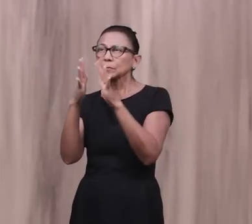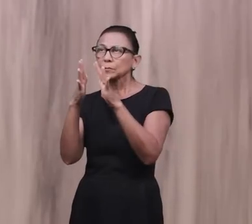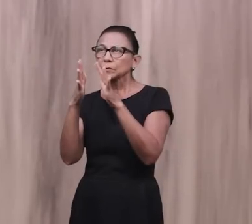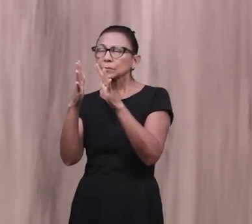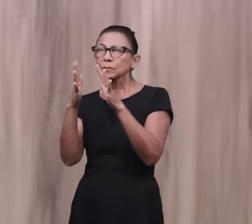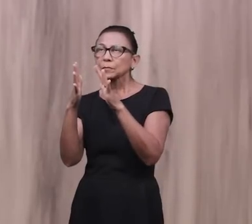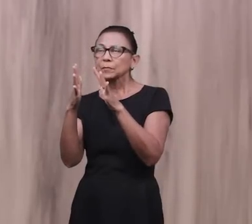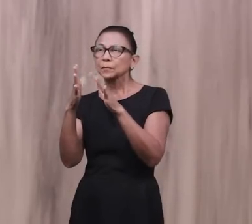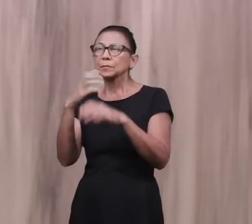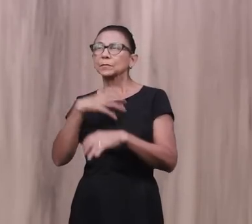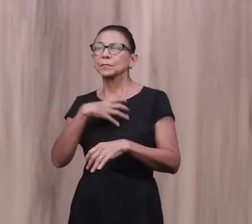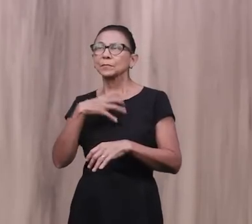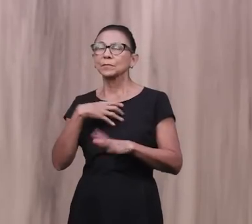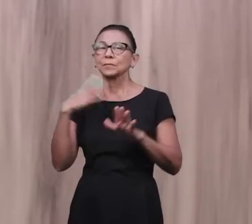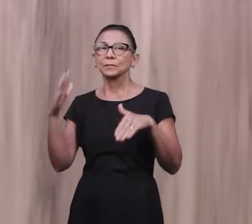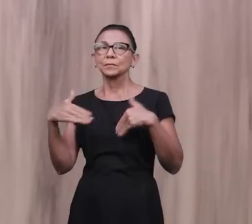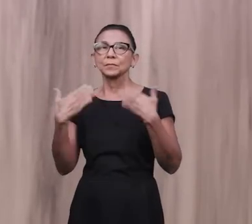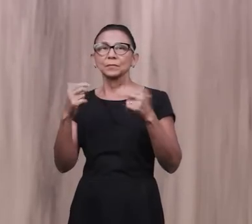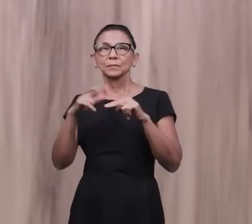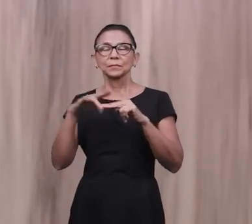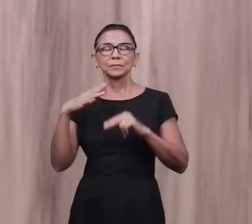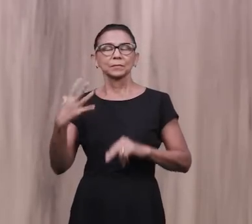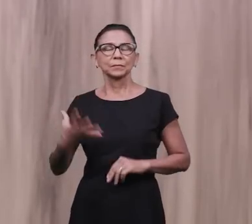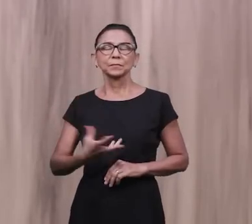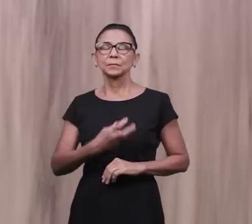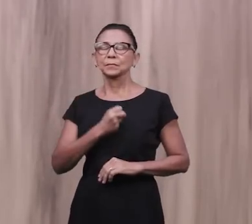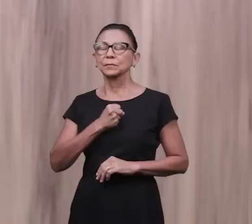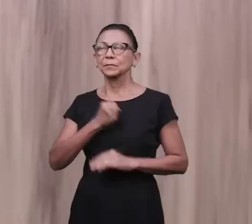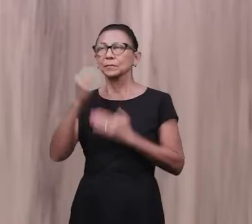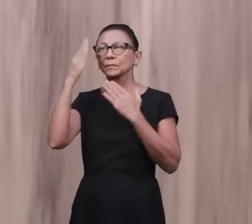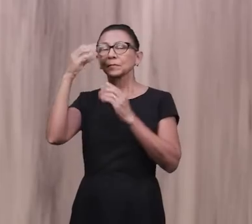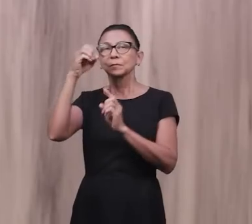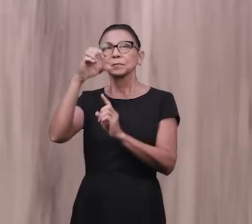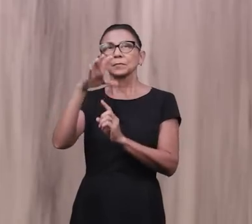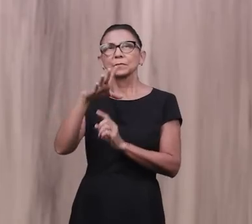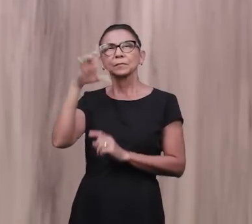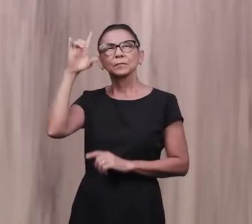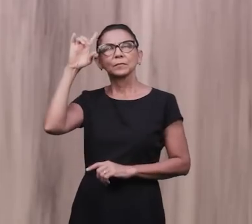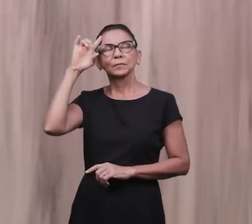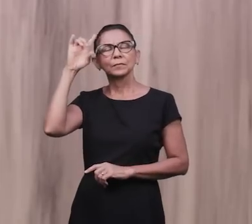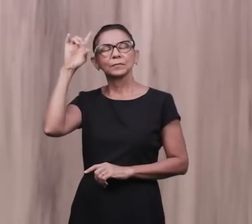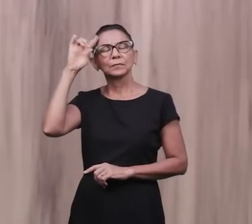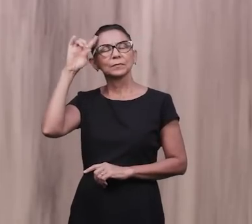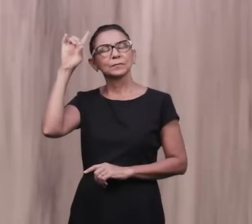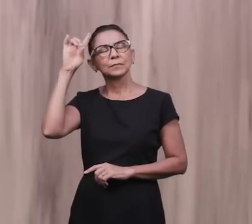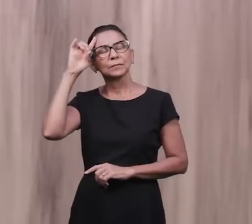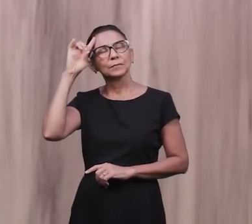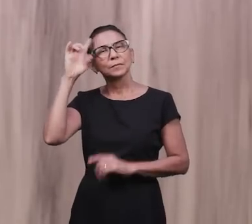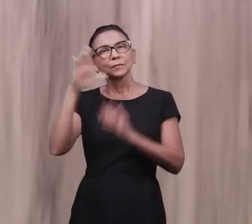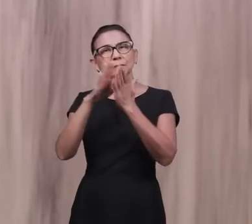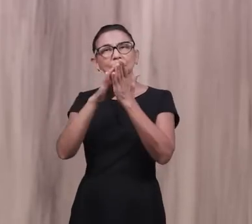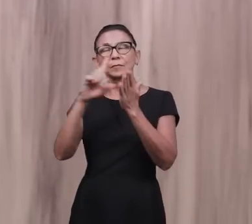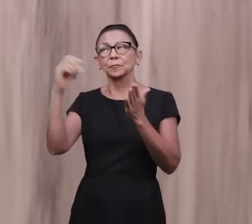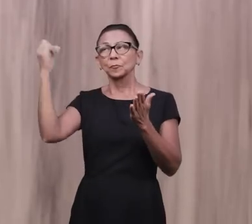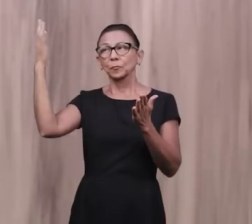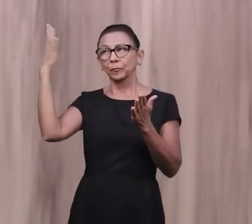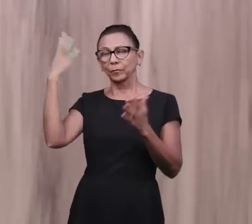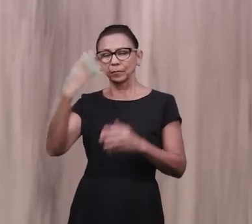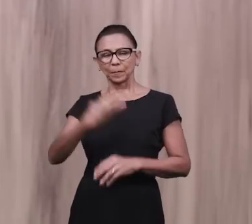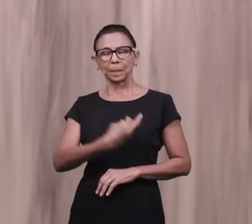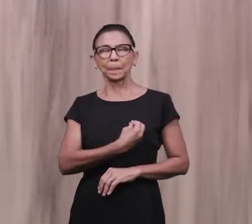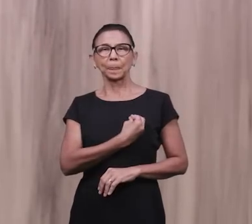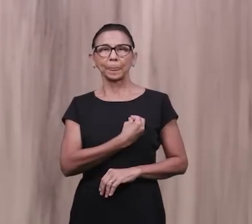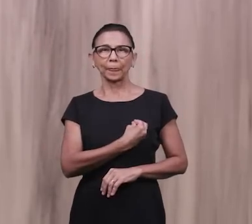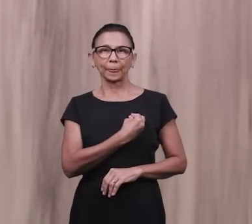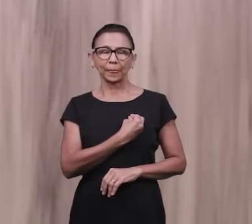Deus, pela alegria da Tua salvação, por Tua graça derramada que temos alcançado a cada dia, por Tua palavra que é viva e